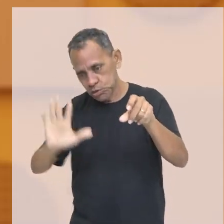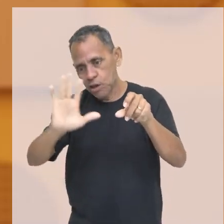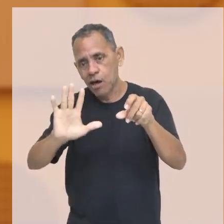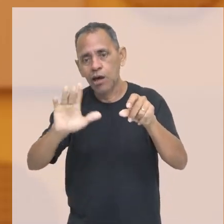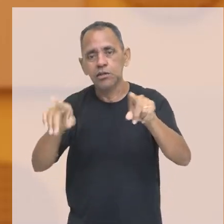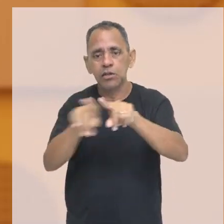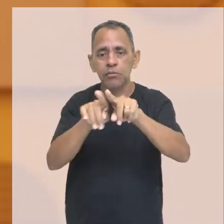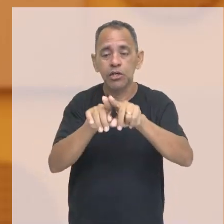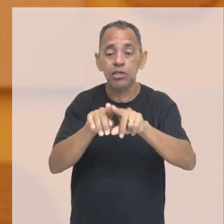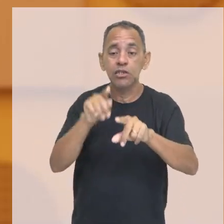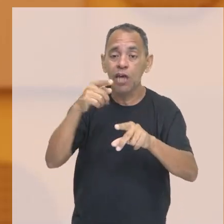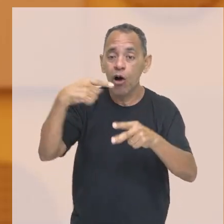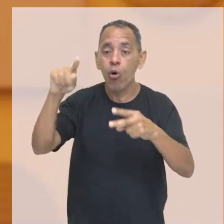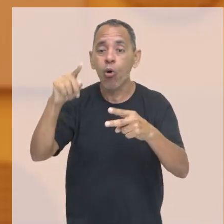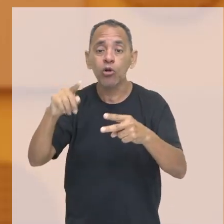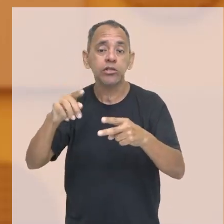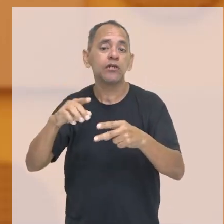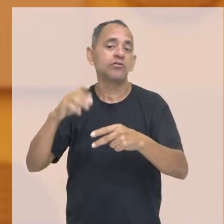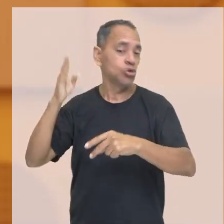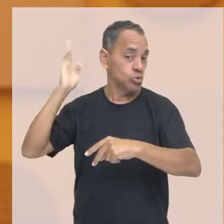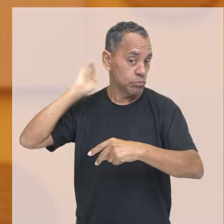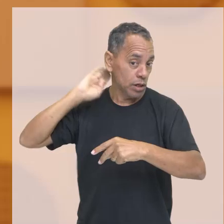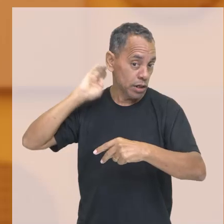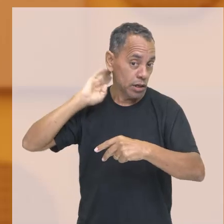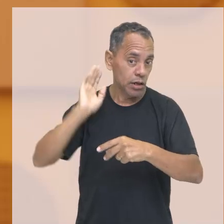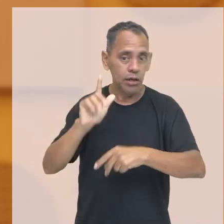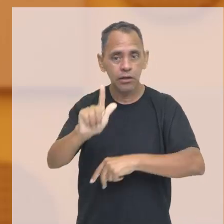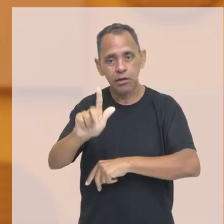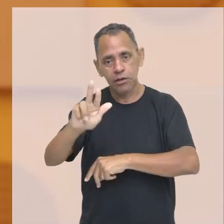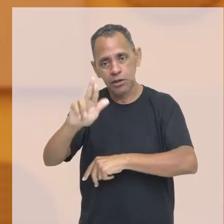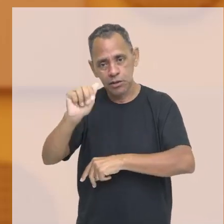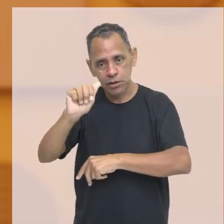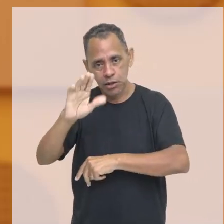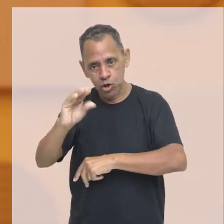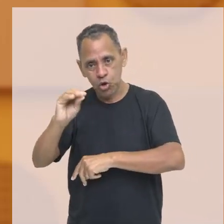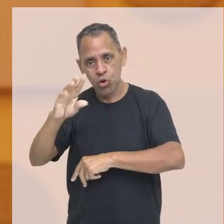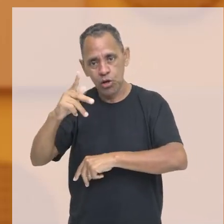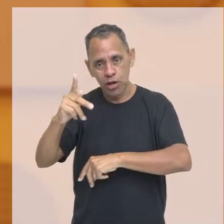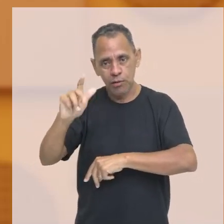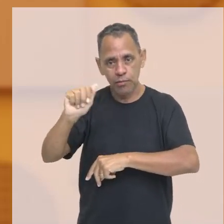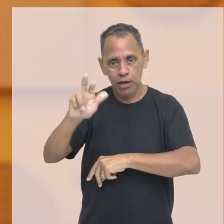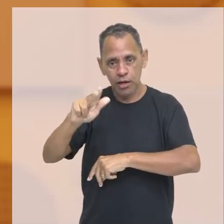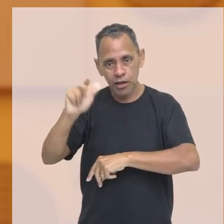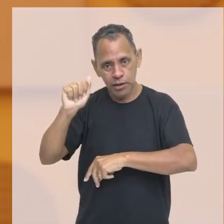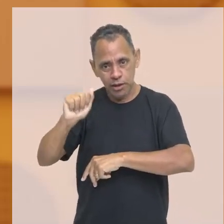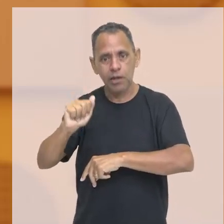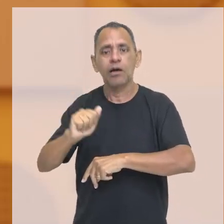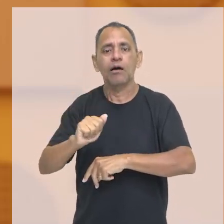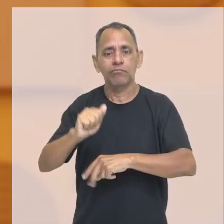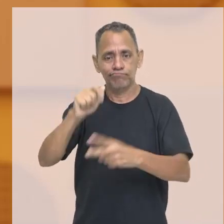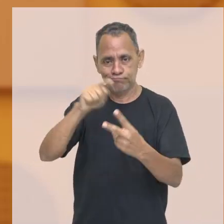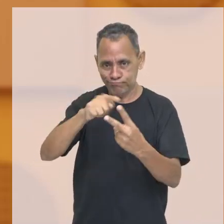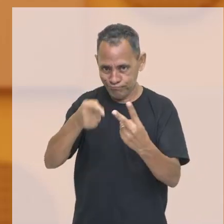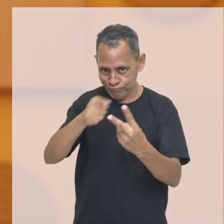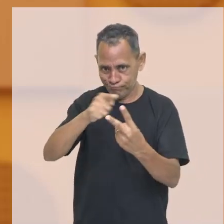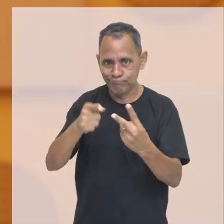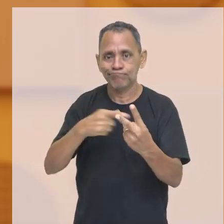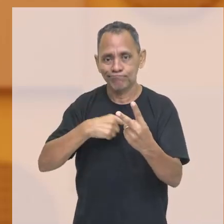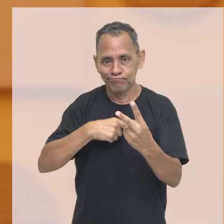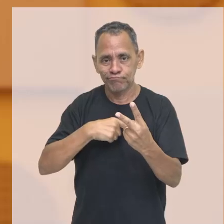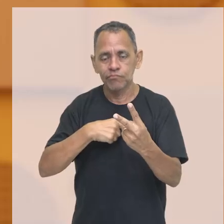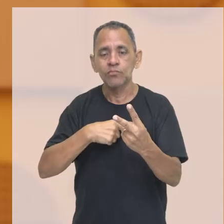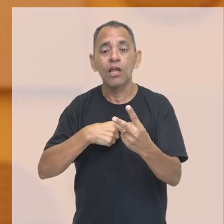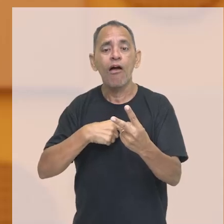outra colônia com peculiaridades e particularidades diferentes. Inclusive, era mais fácil você ir